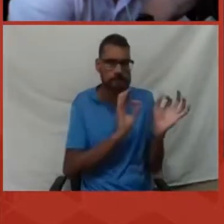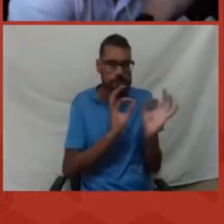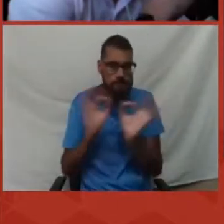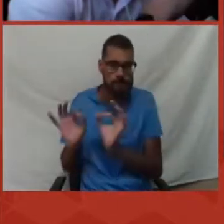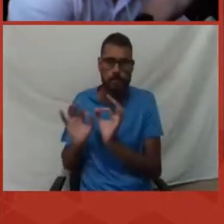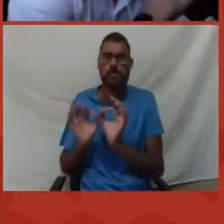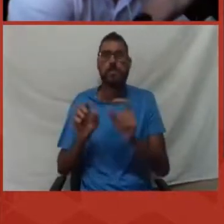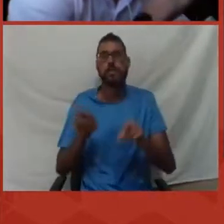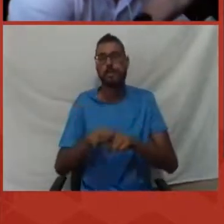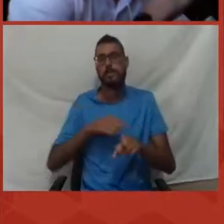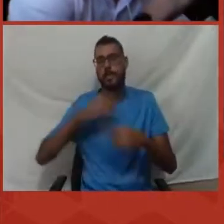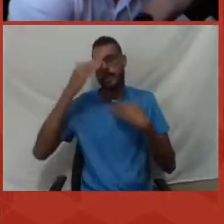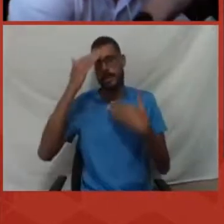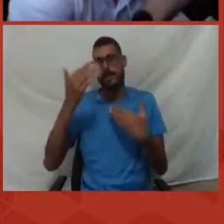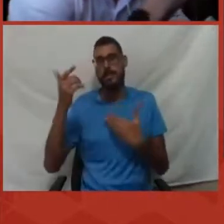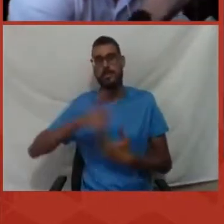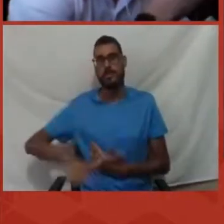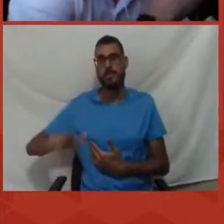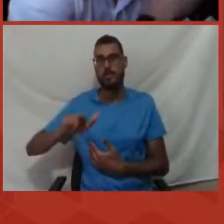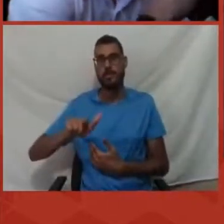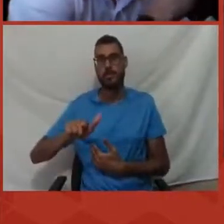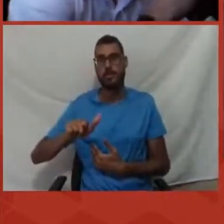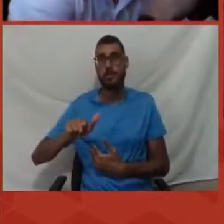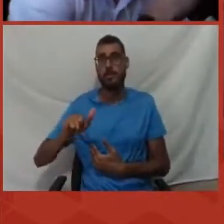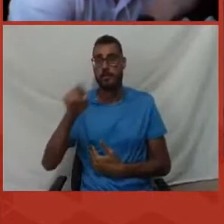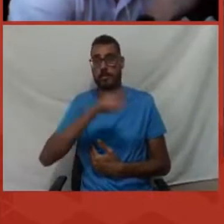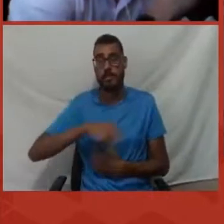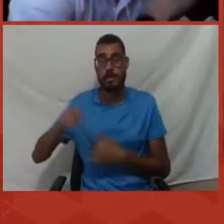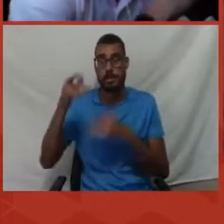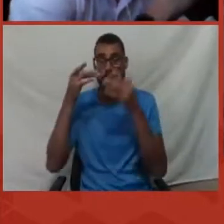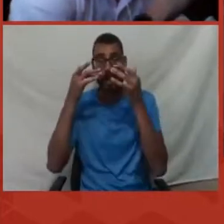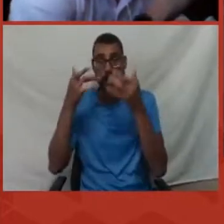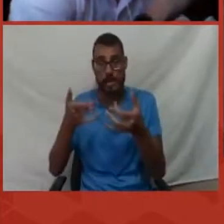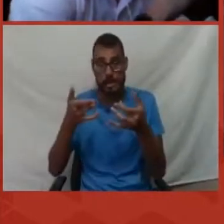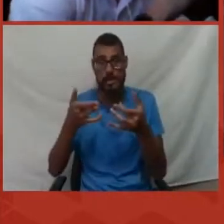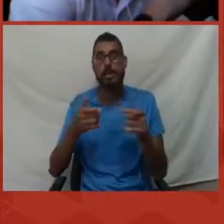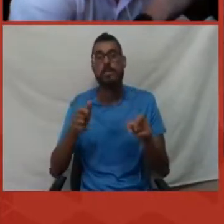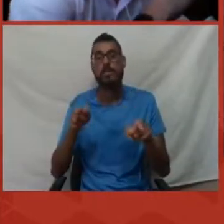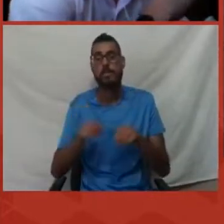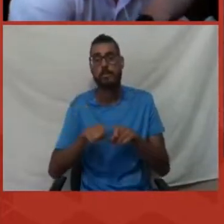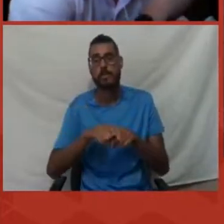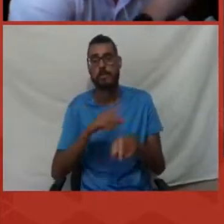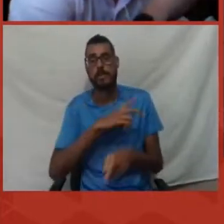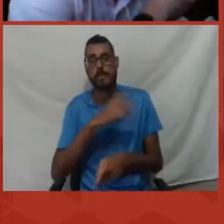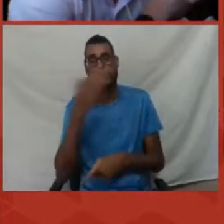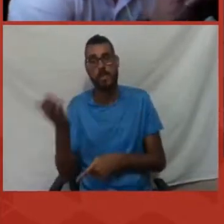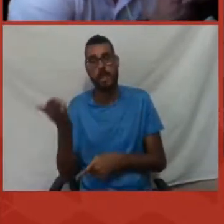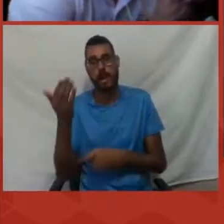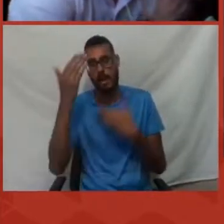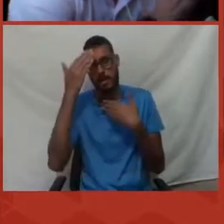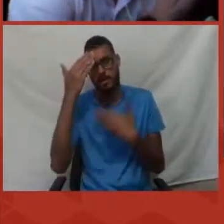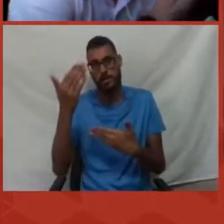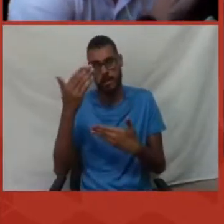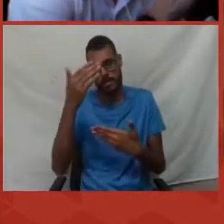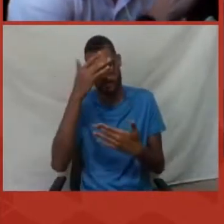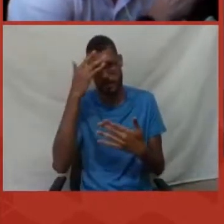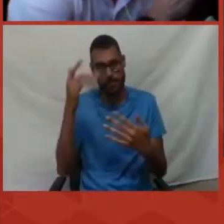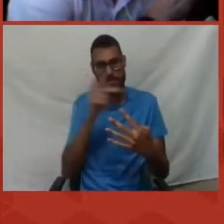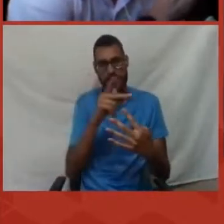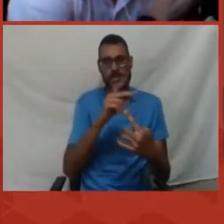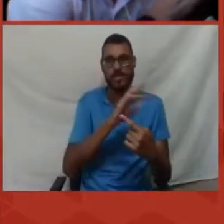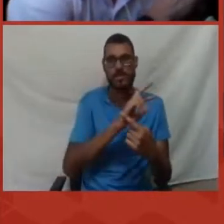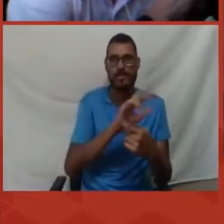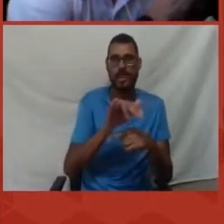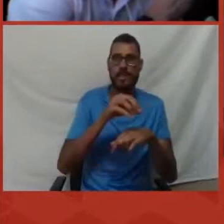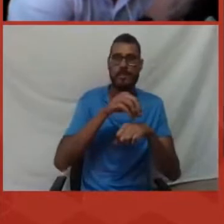E agradeço novamente a atenção de vocês e, em particular, a colaboração dos facilitadores que